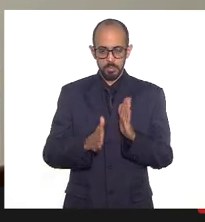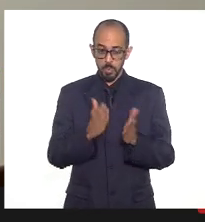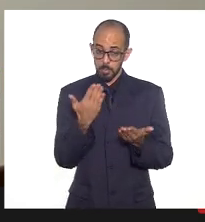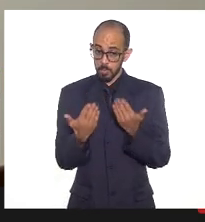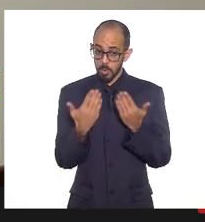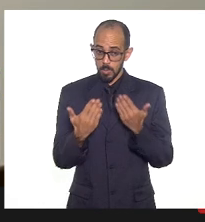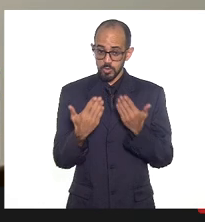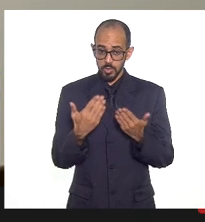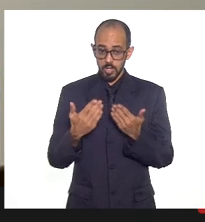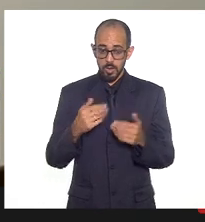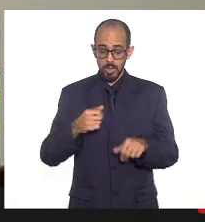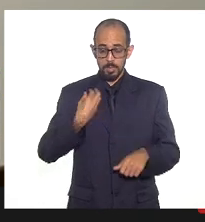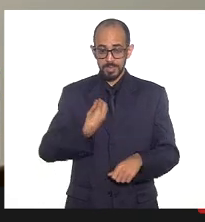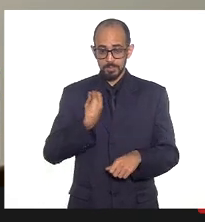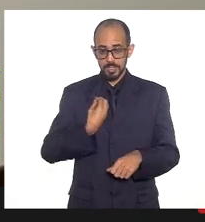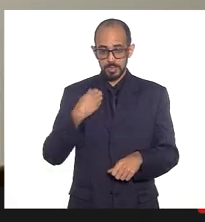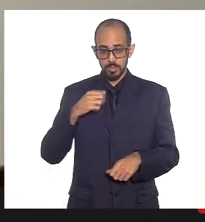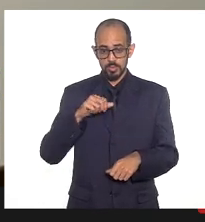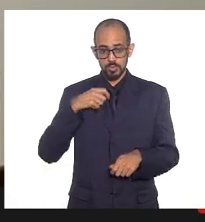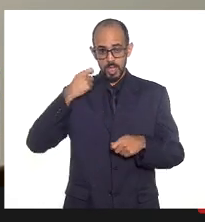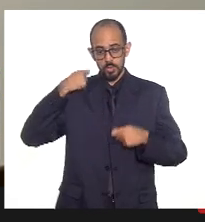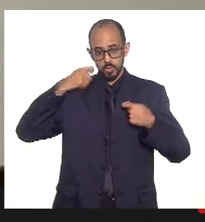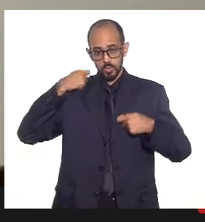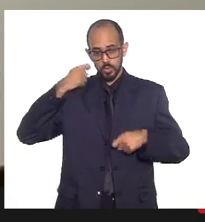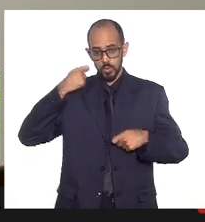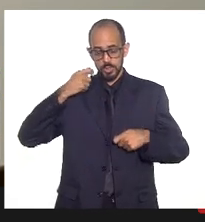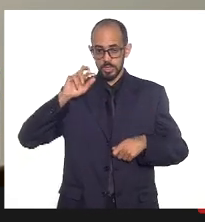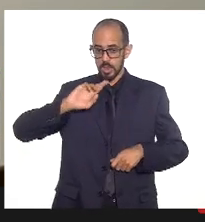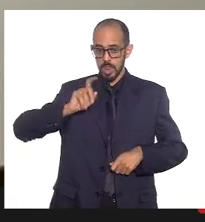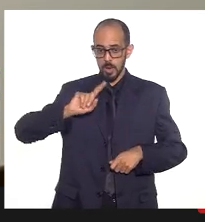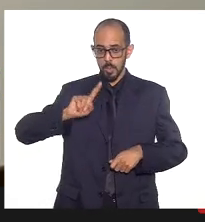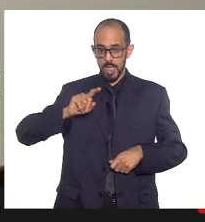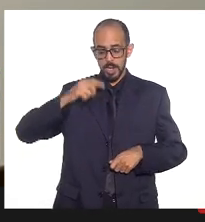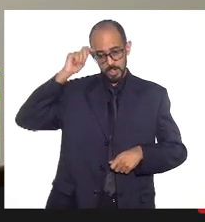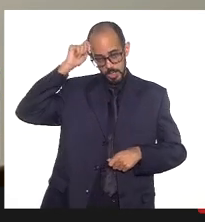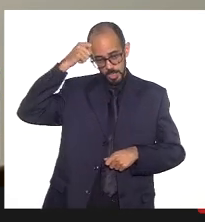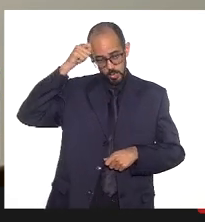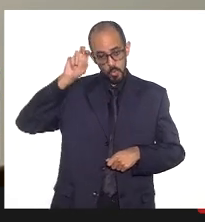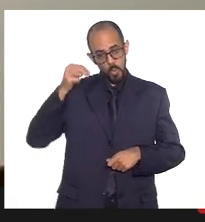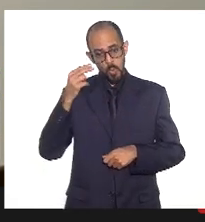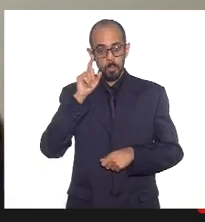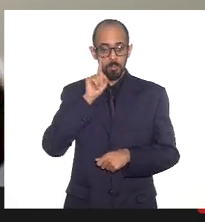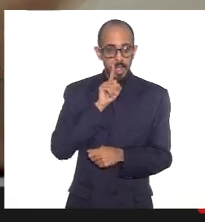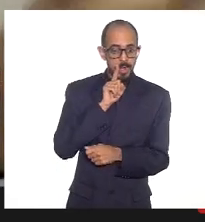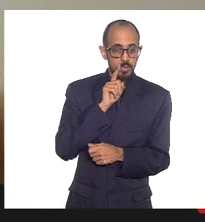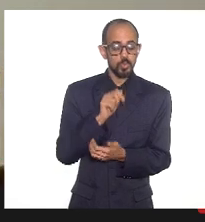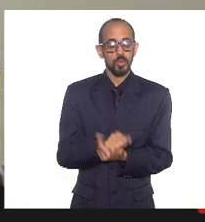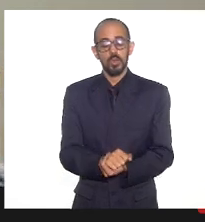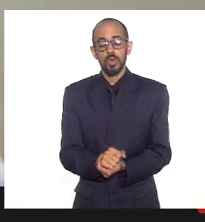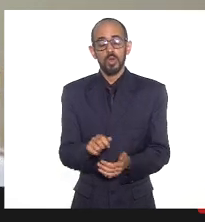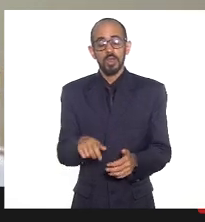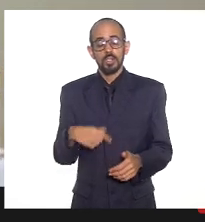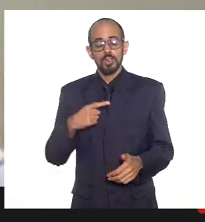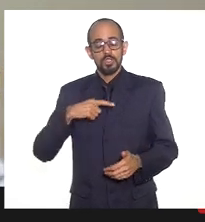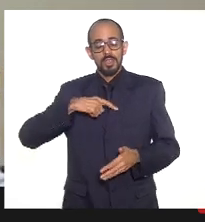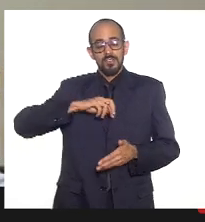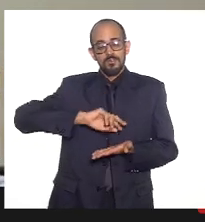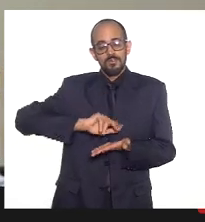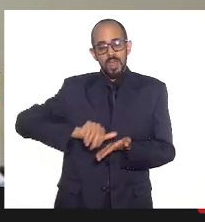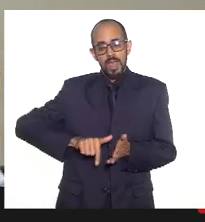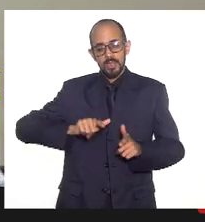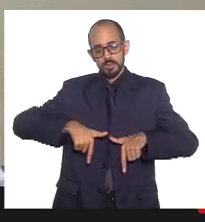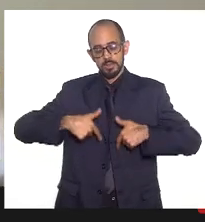de artistas não negros, não pardos, enfim, então nós conseguimos garantir isso em lei no Rio de Janeiro. Ou seja, nós temos várias iniciativas, eu só